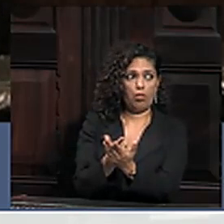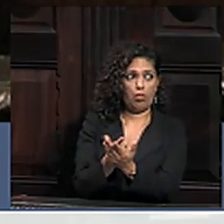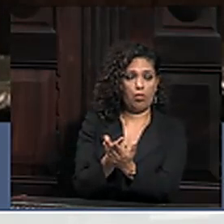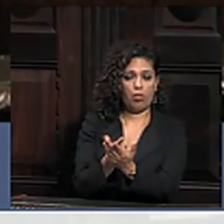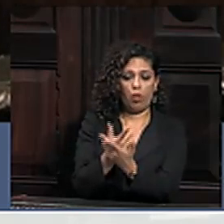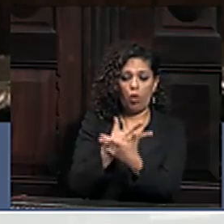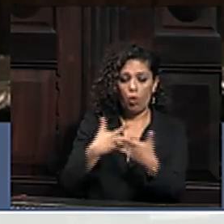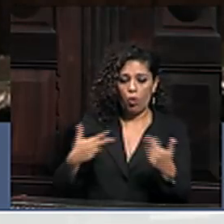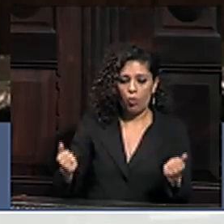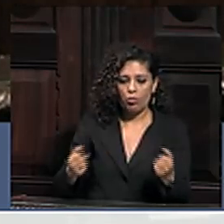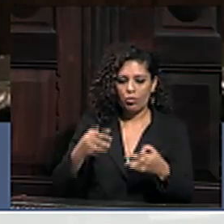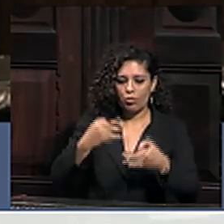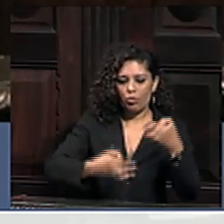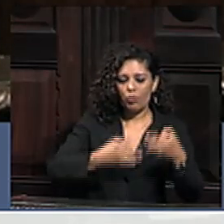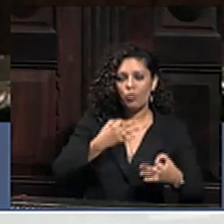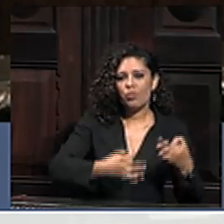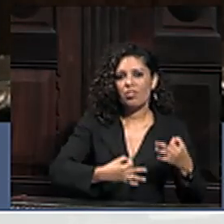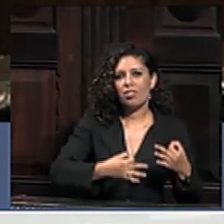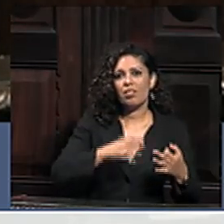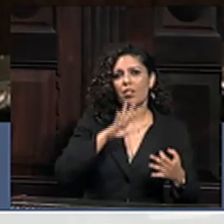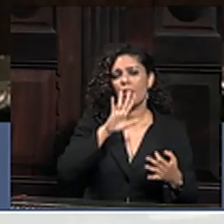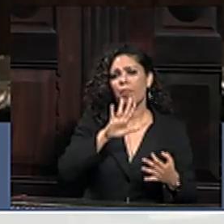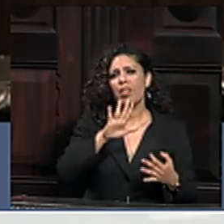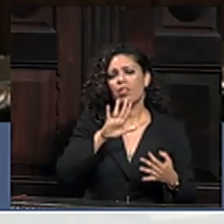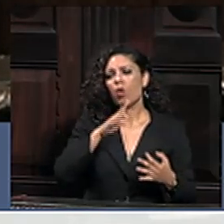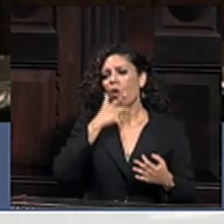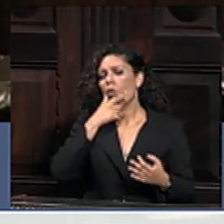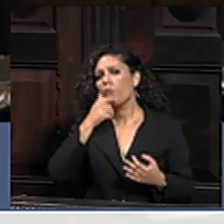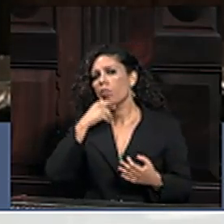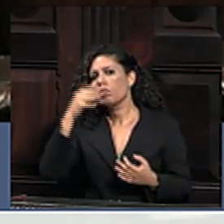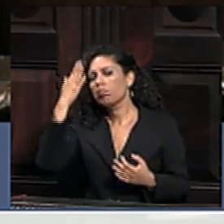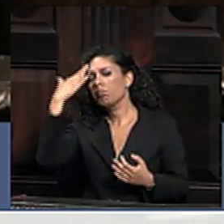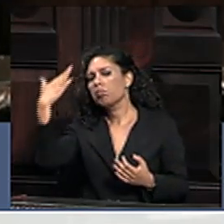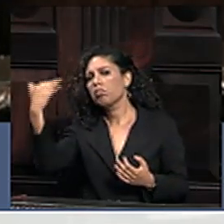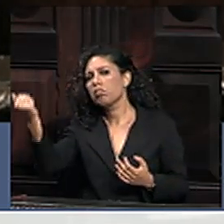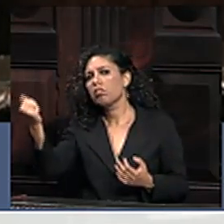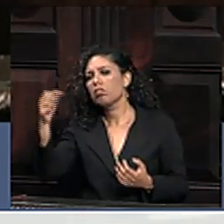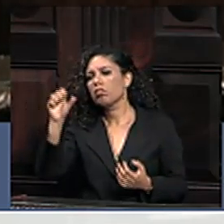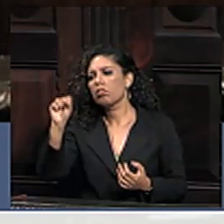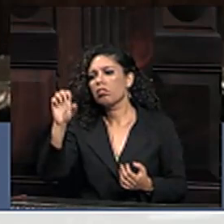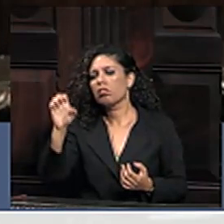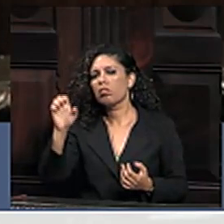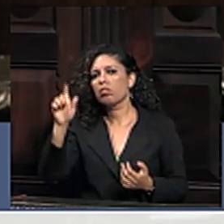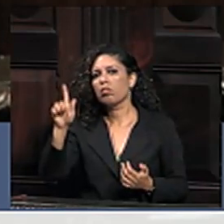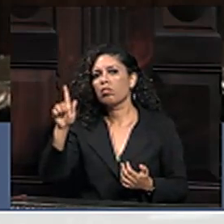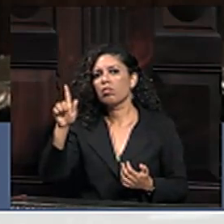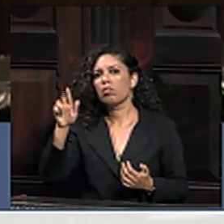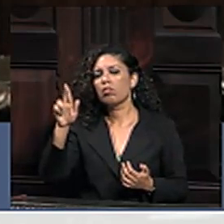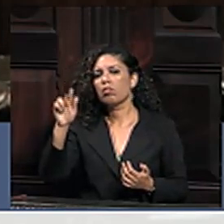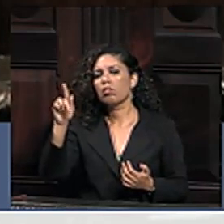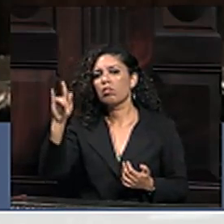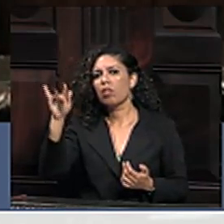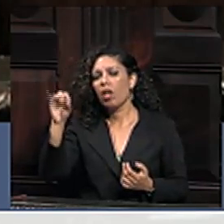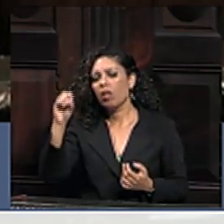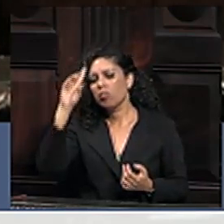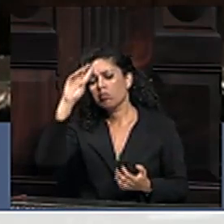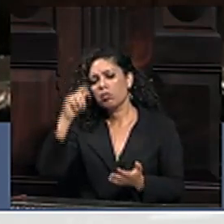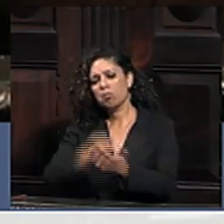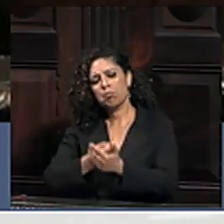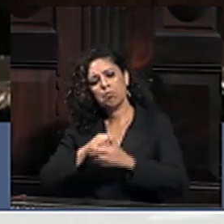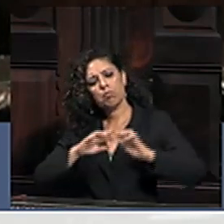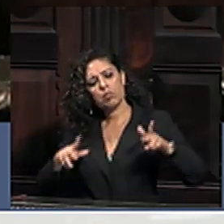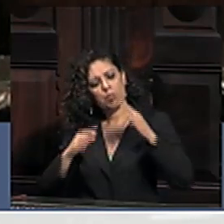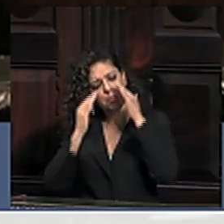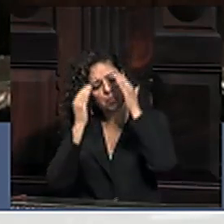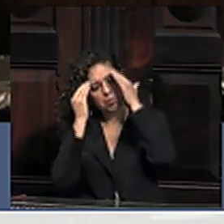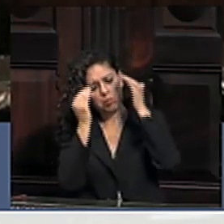ainda assim, esse juiz entendeu por condenar o presidente Lula.